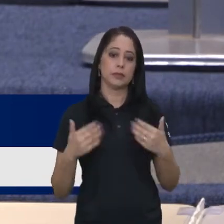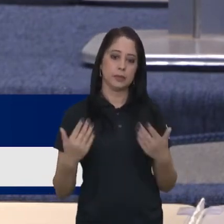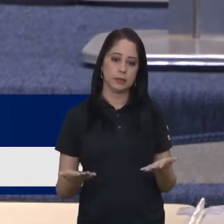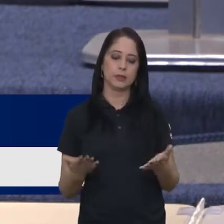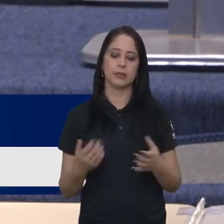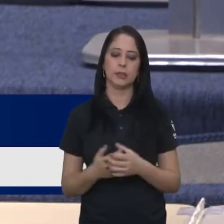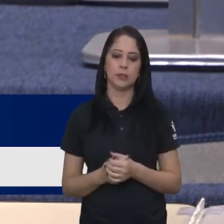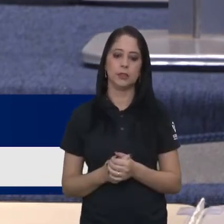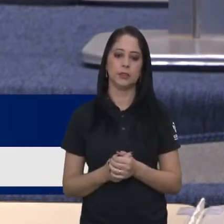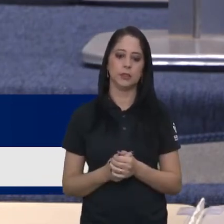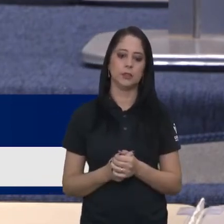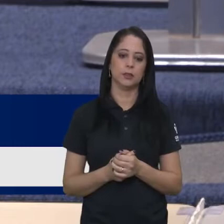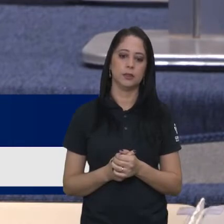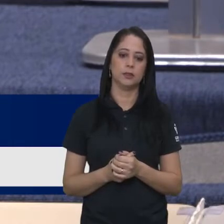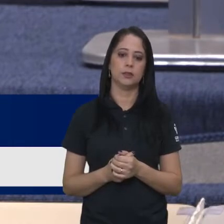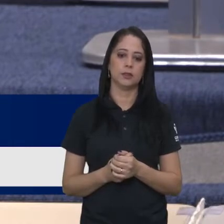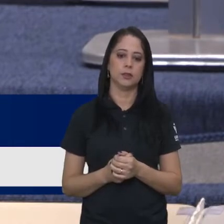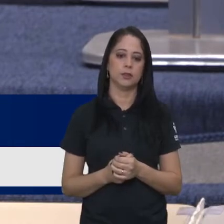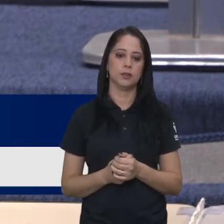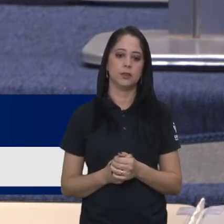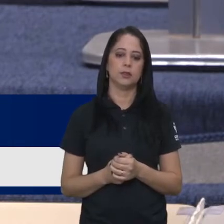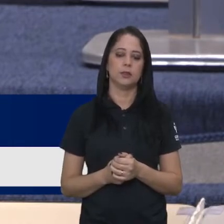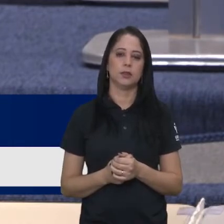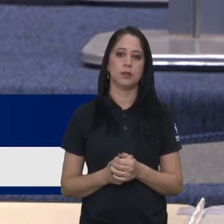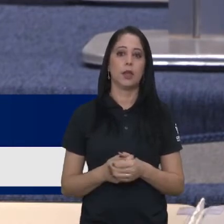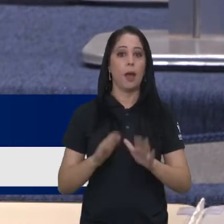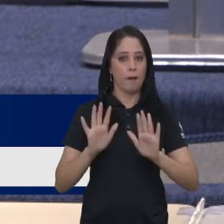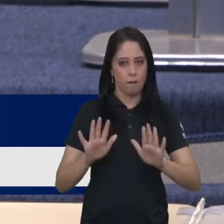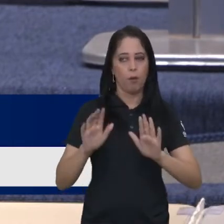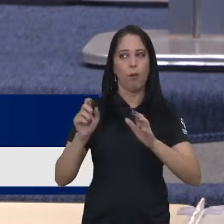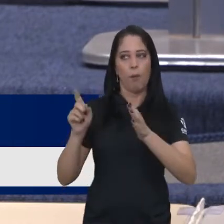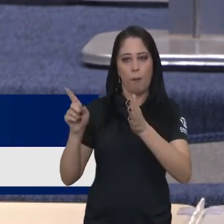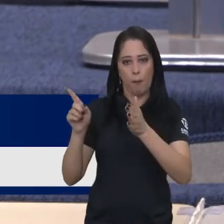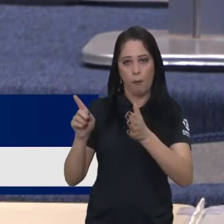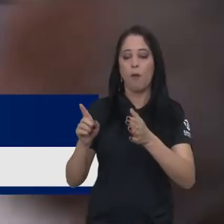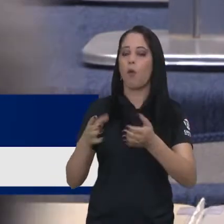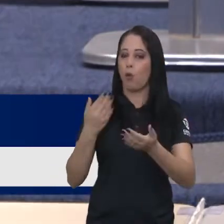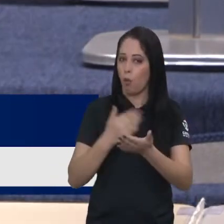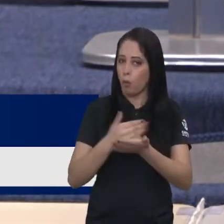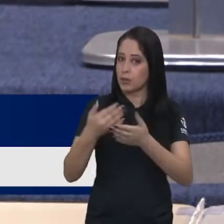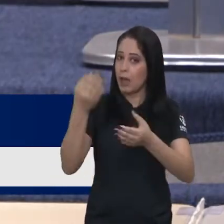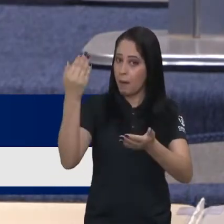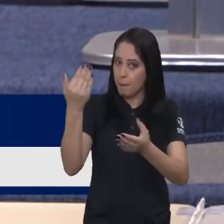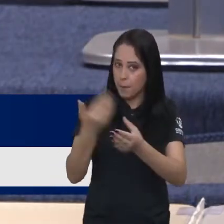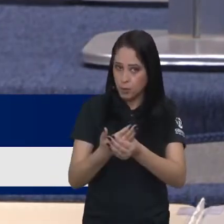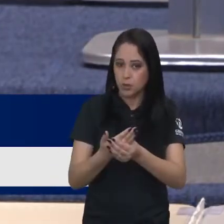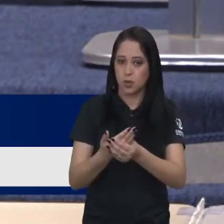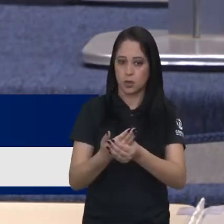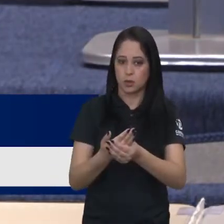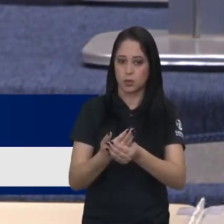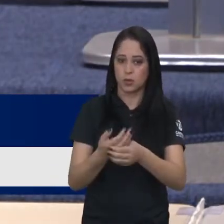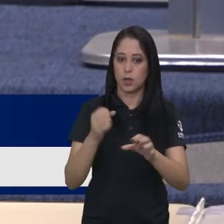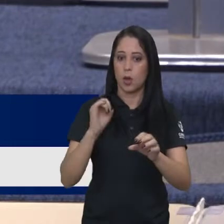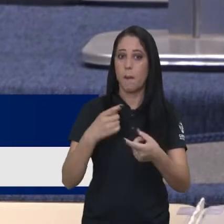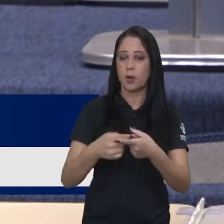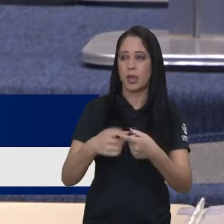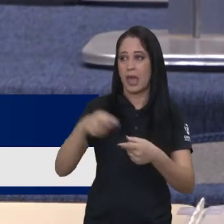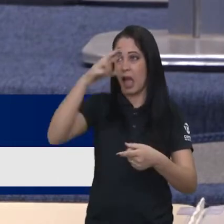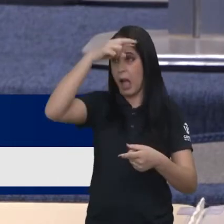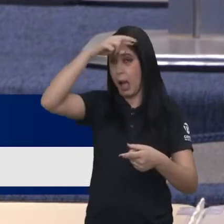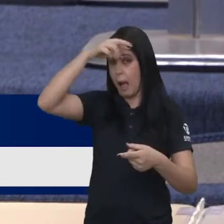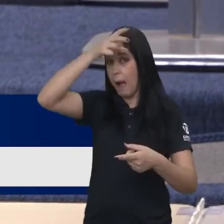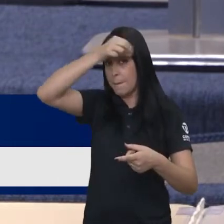está sendo feito isso, vereadora, e a gente vai questionar isso, judicialmente, se isso não for revisto. Porque a resposta que a gente recebeu foi